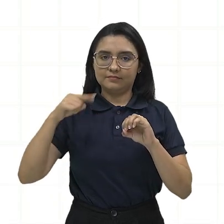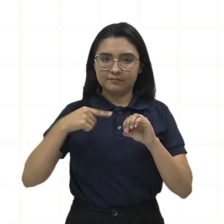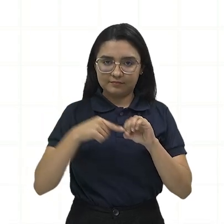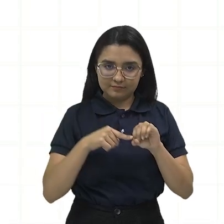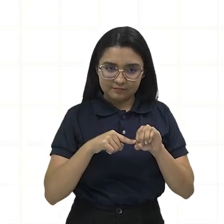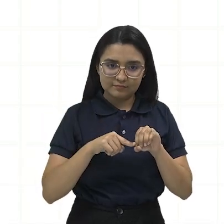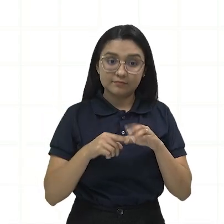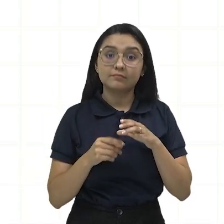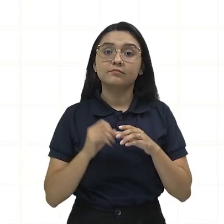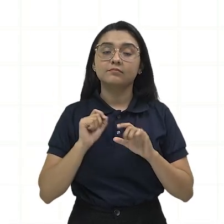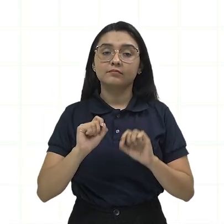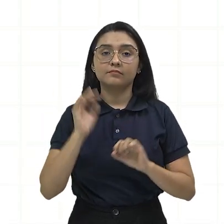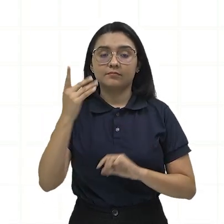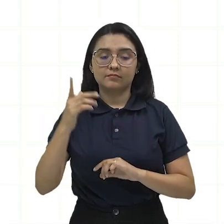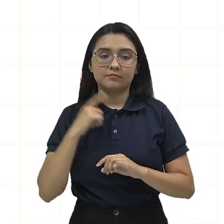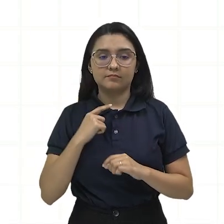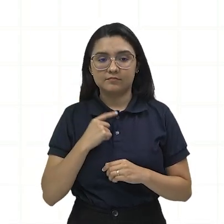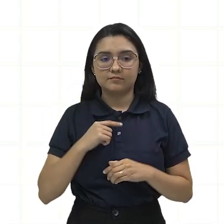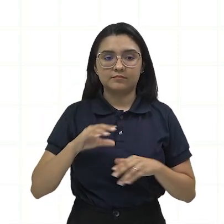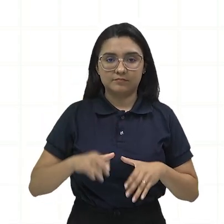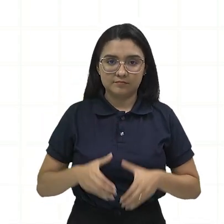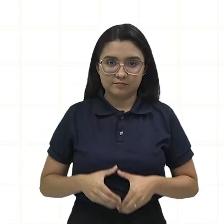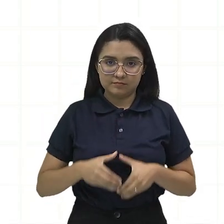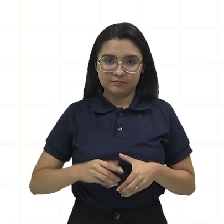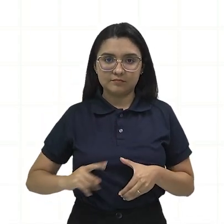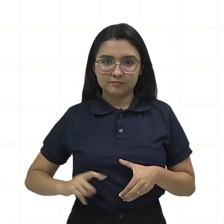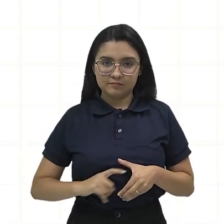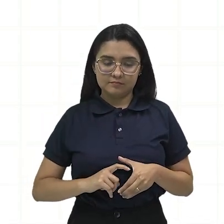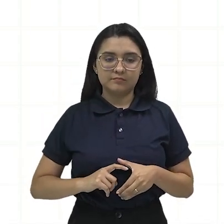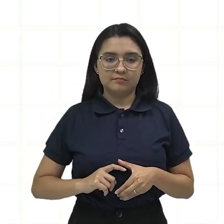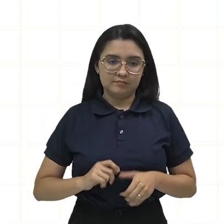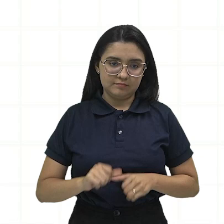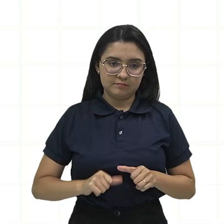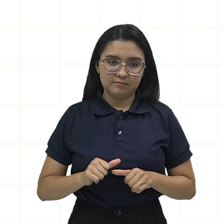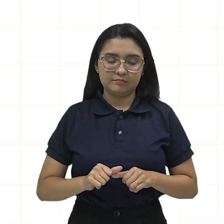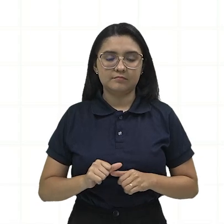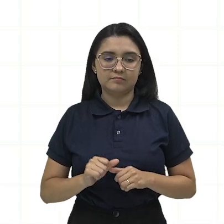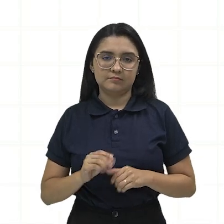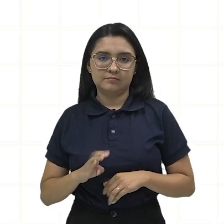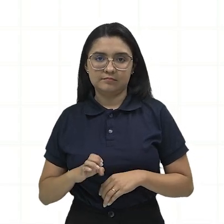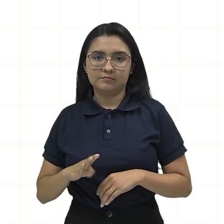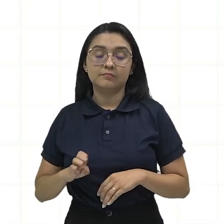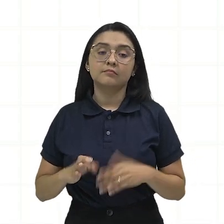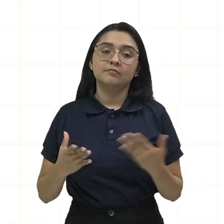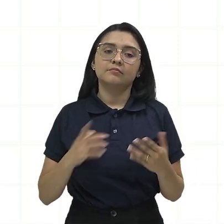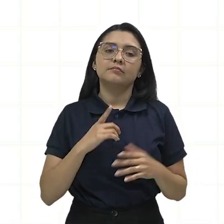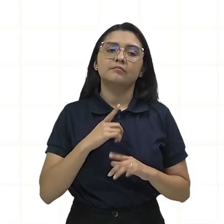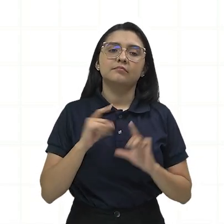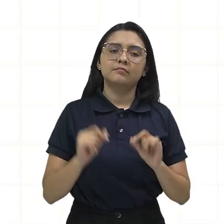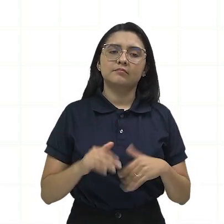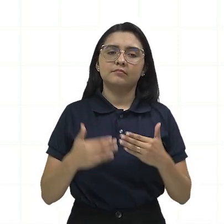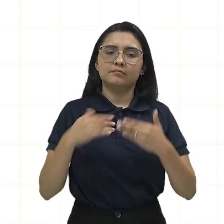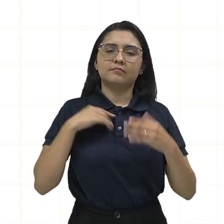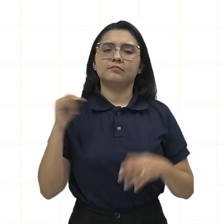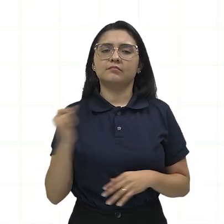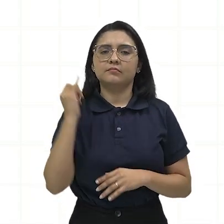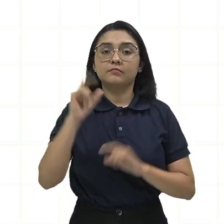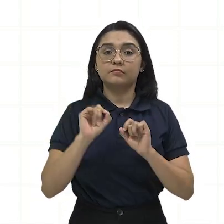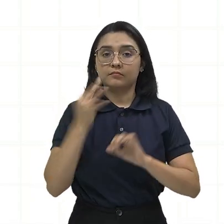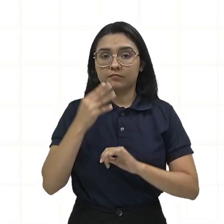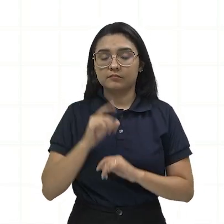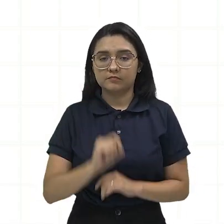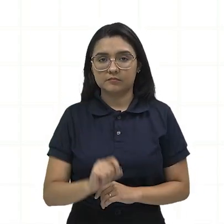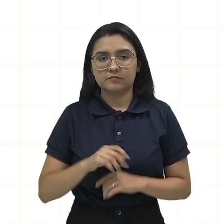vai perceber, né, que esse processo ele é importante, tá? É aí que vai ocorrer, né, de